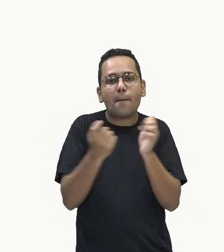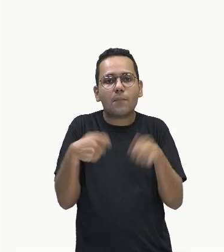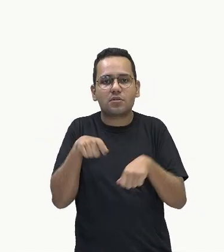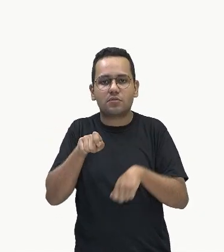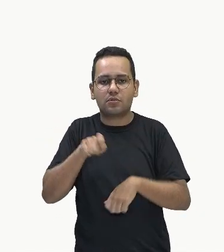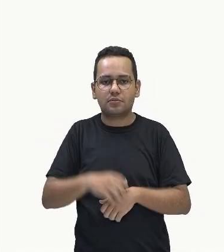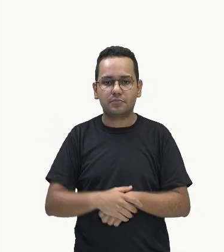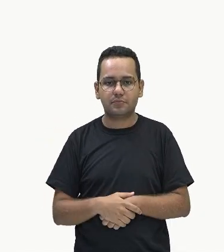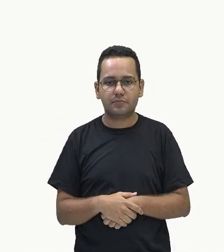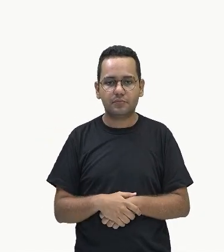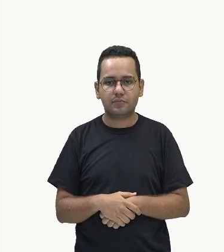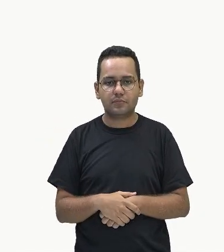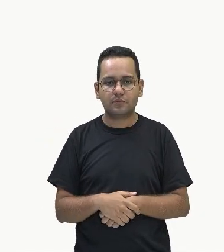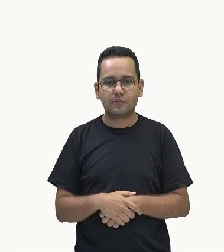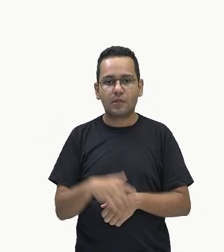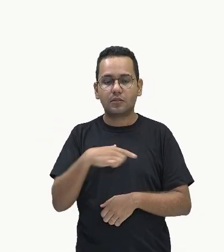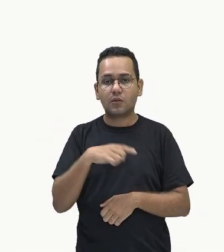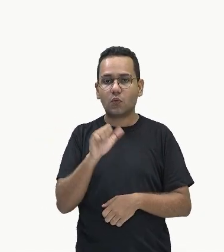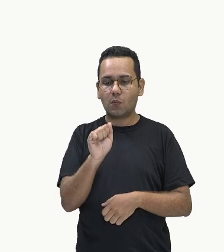uma amostra